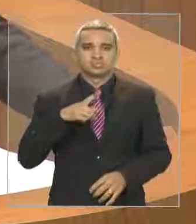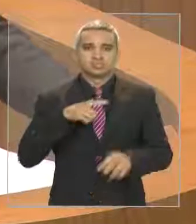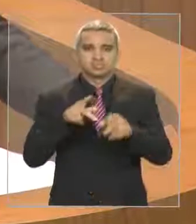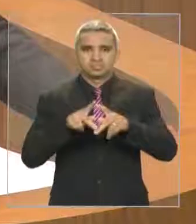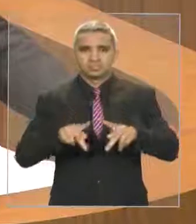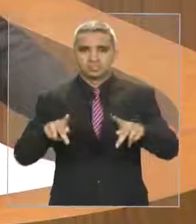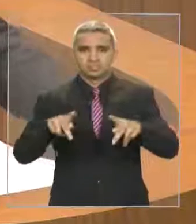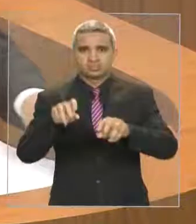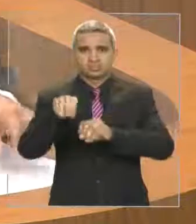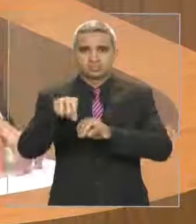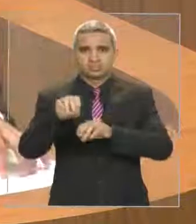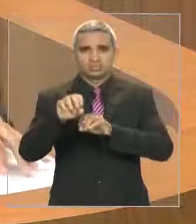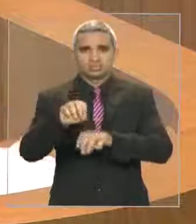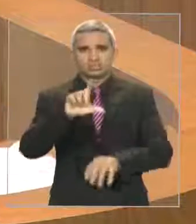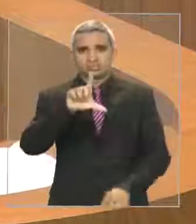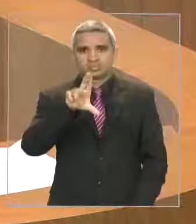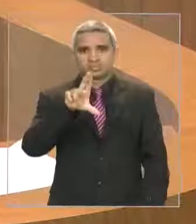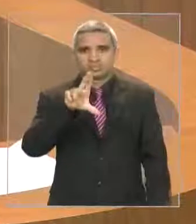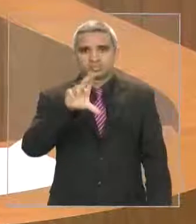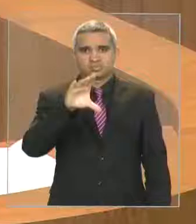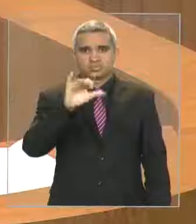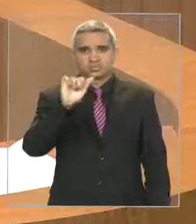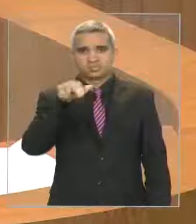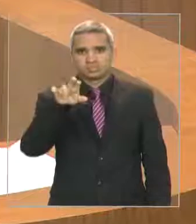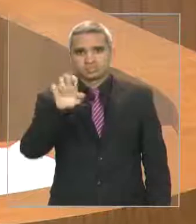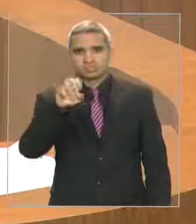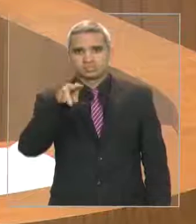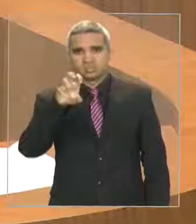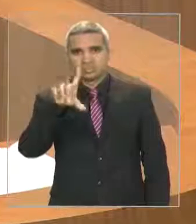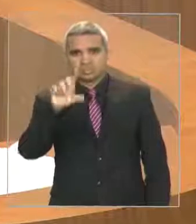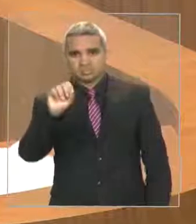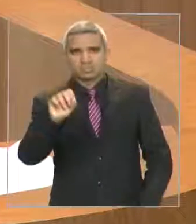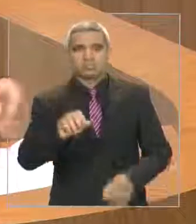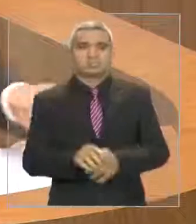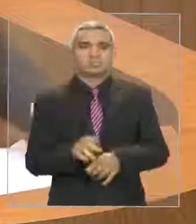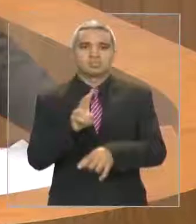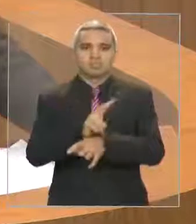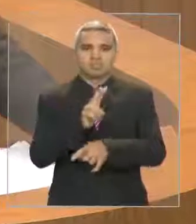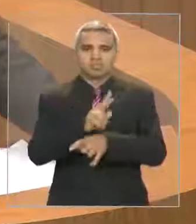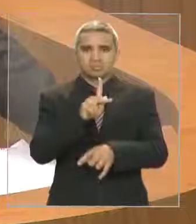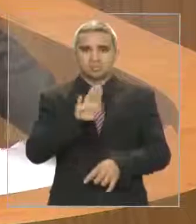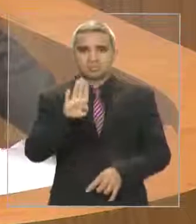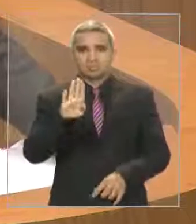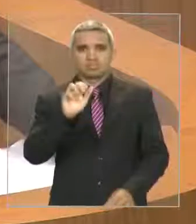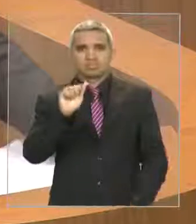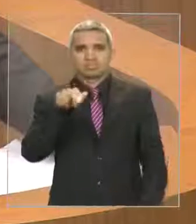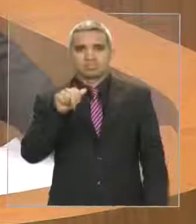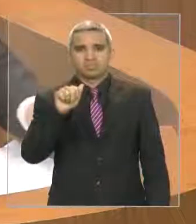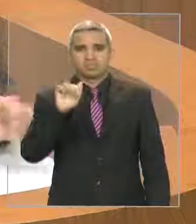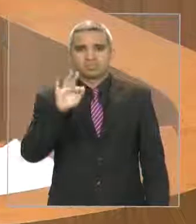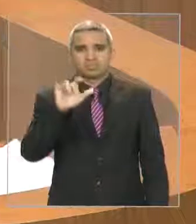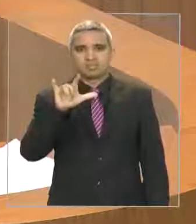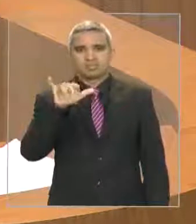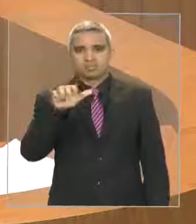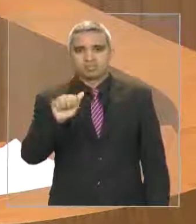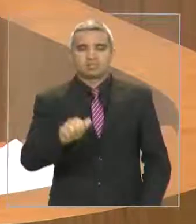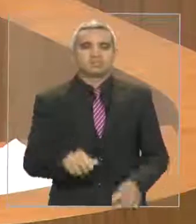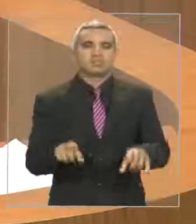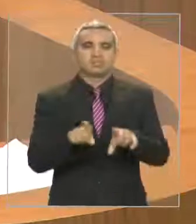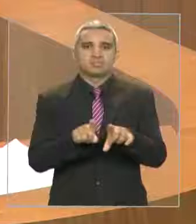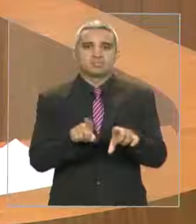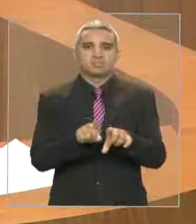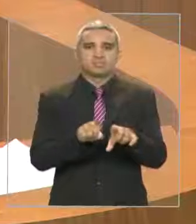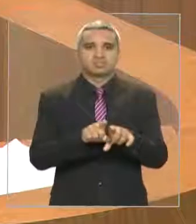Belo, defensora pública, doutora Ana Flávia Melo, vereador Marquinhos, a senhora Carla Veras, que